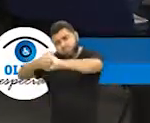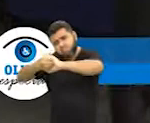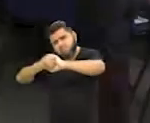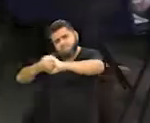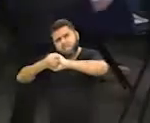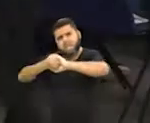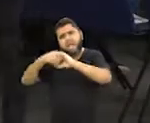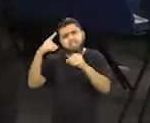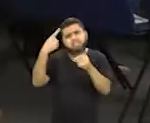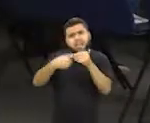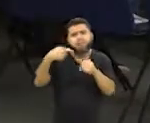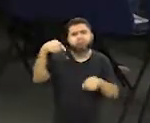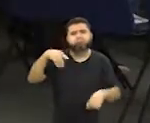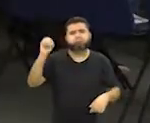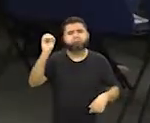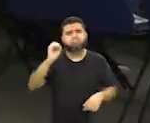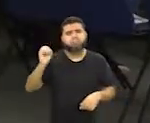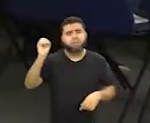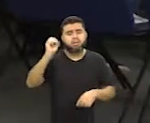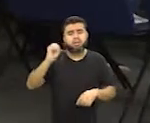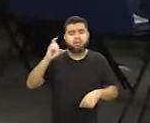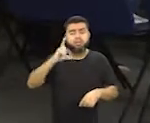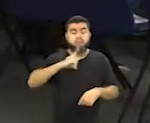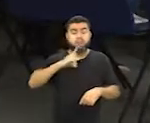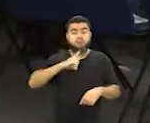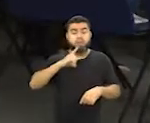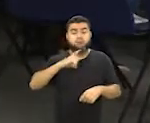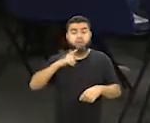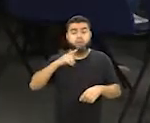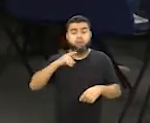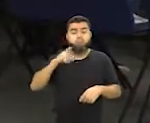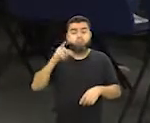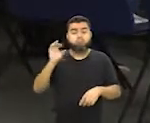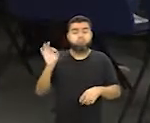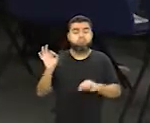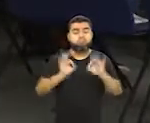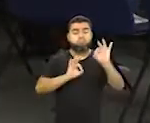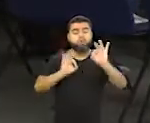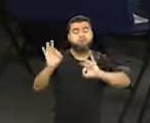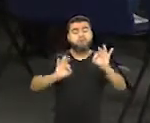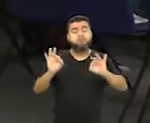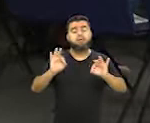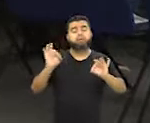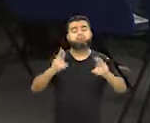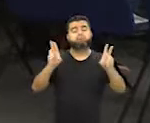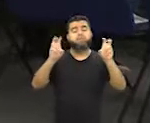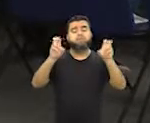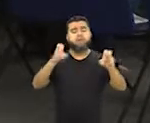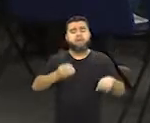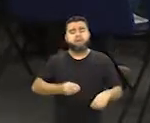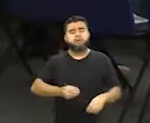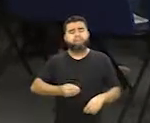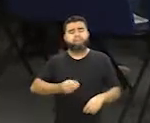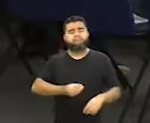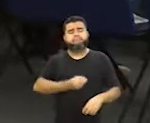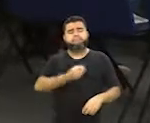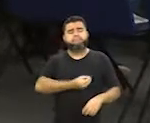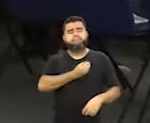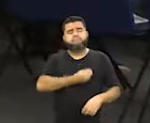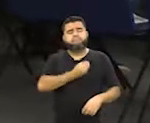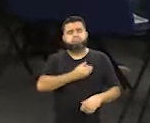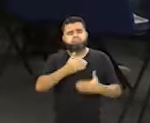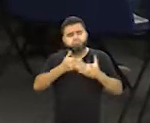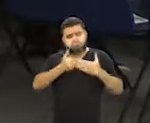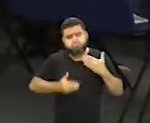pela implantação, né, do Viver Sem Limites. Eu acho que isso é um avanço muito importante e nós estamos aqui